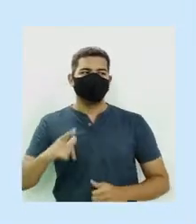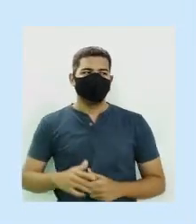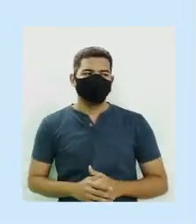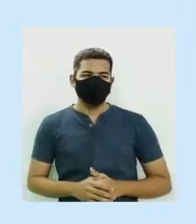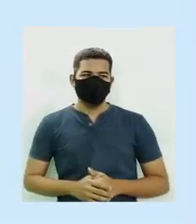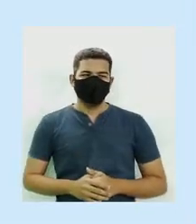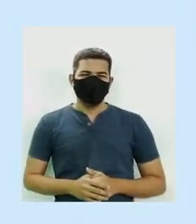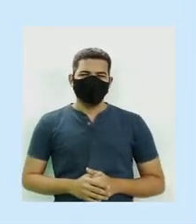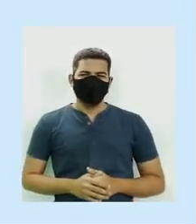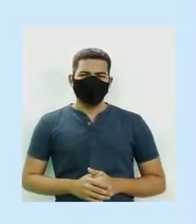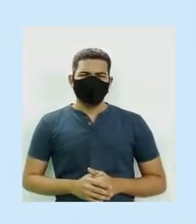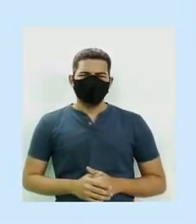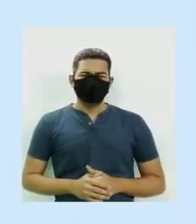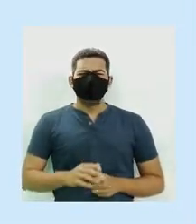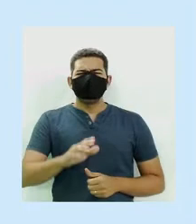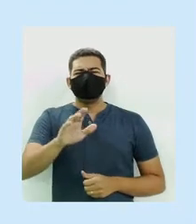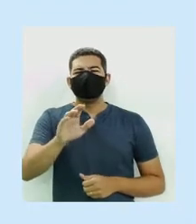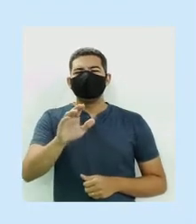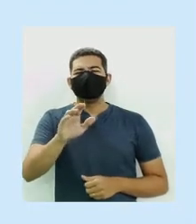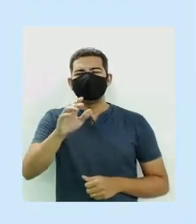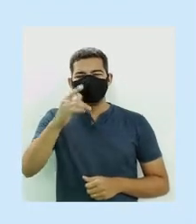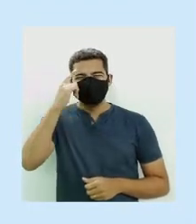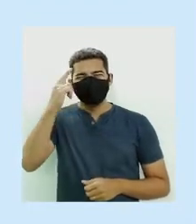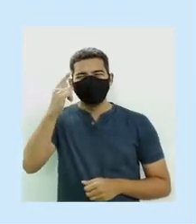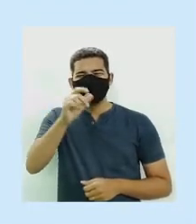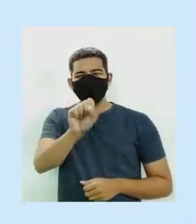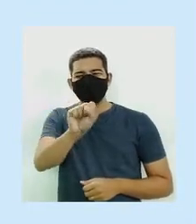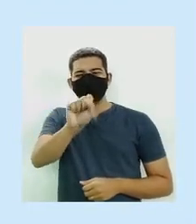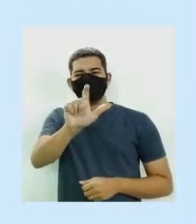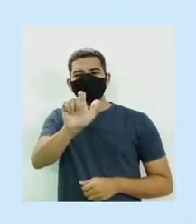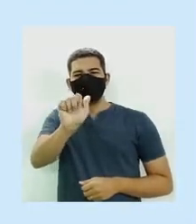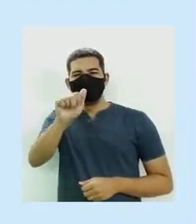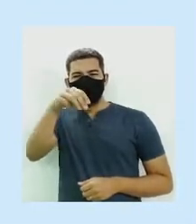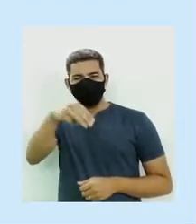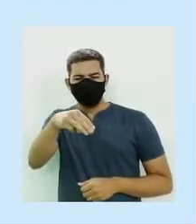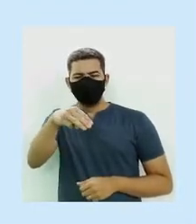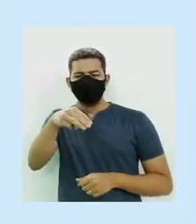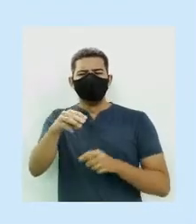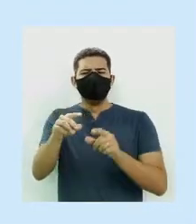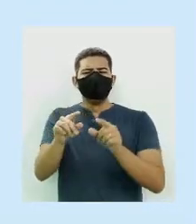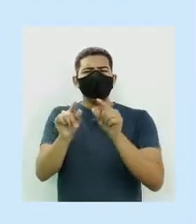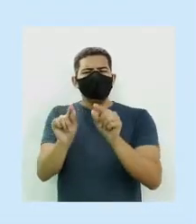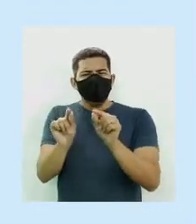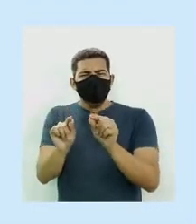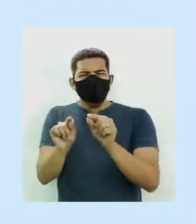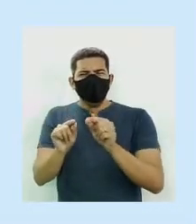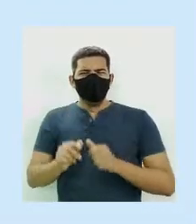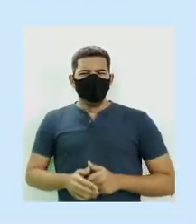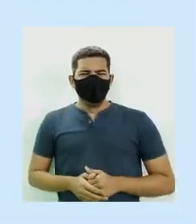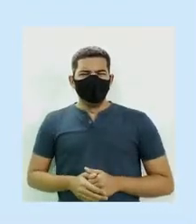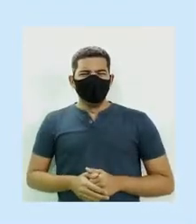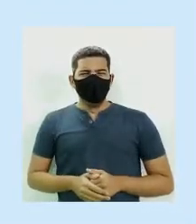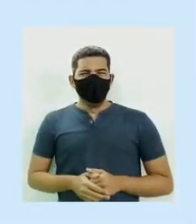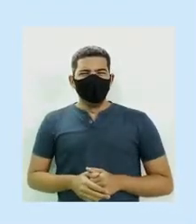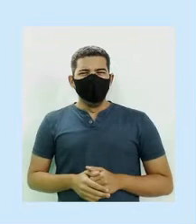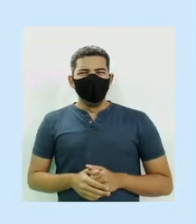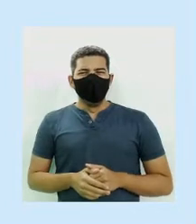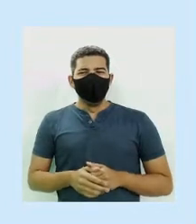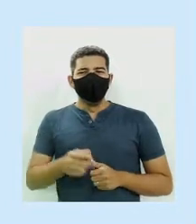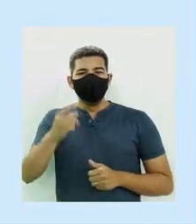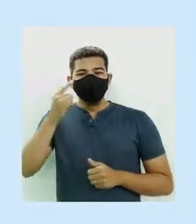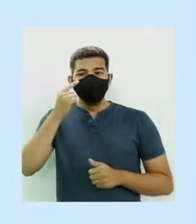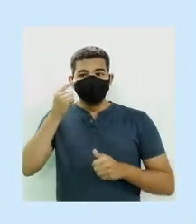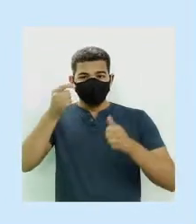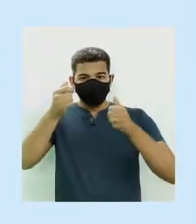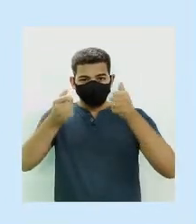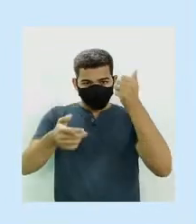vamos lá. O que é o slam, professora? O que é o slam, como a gente diz aqui no Brasil? Vamos se deter um pouco mais